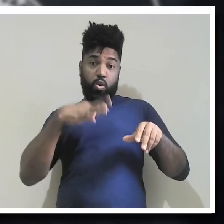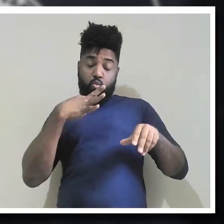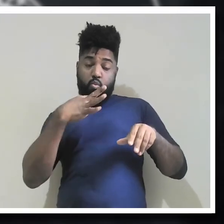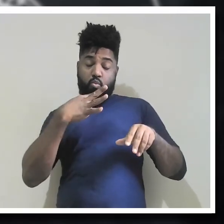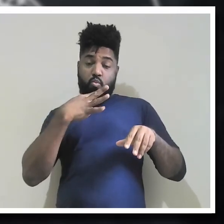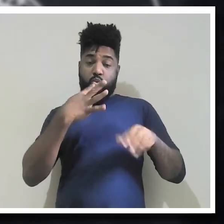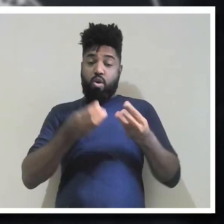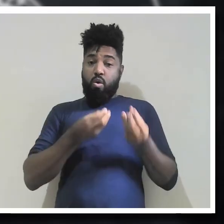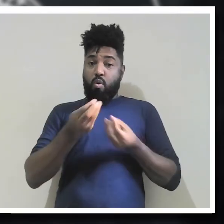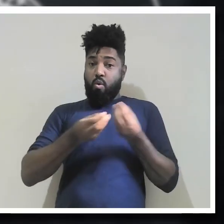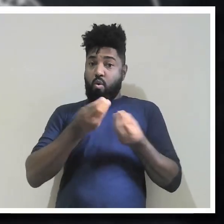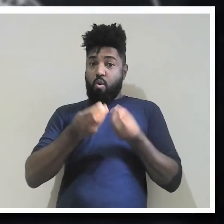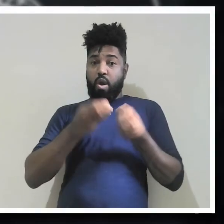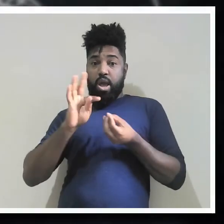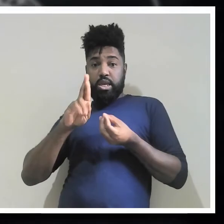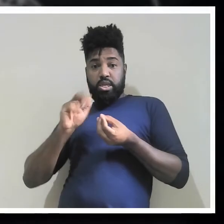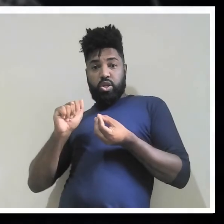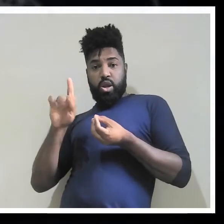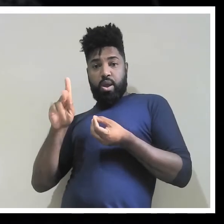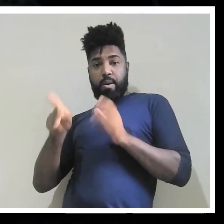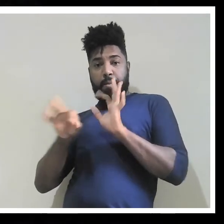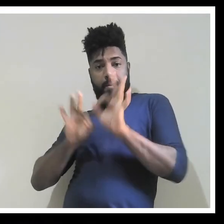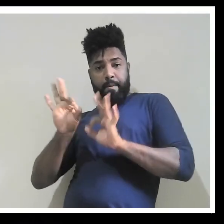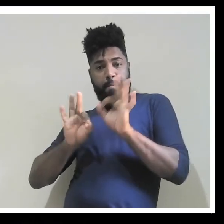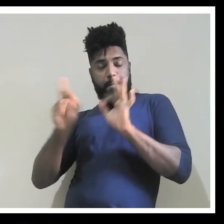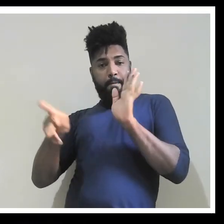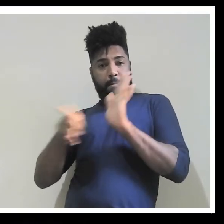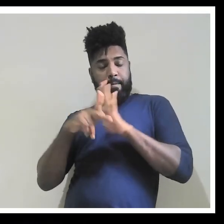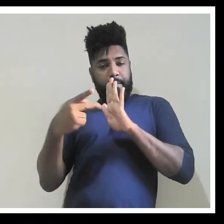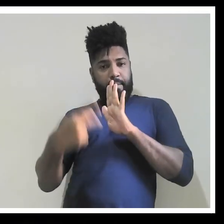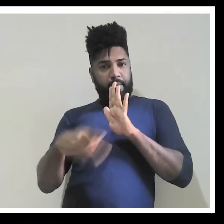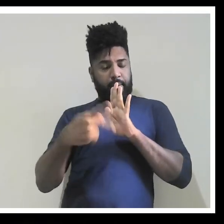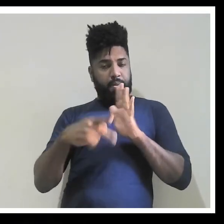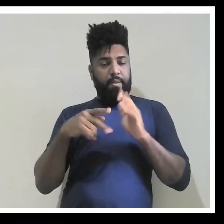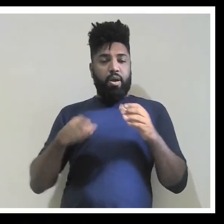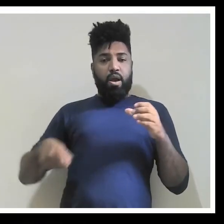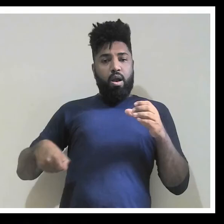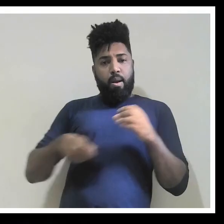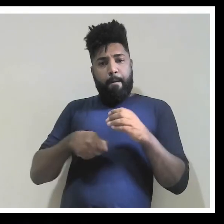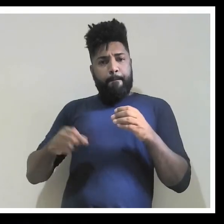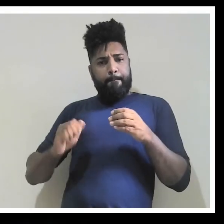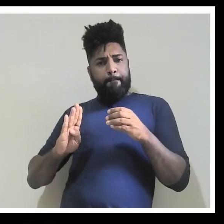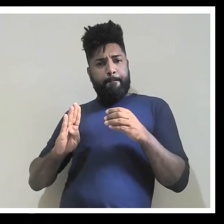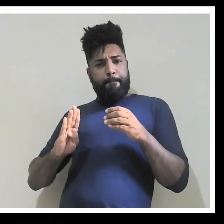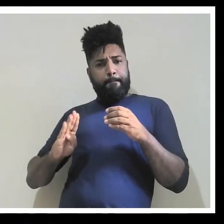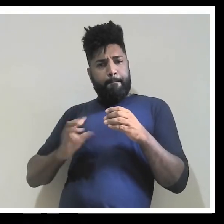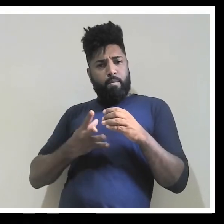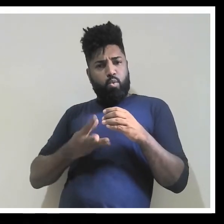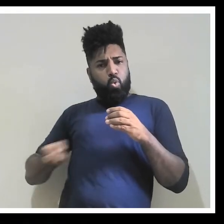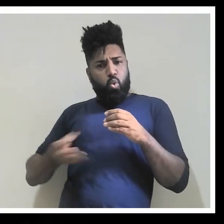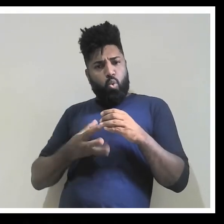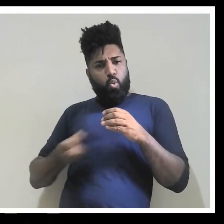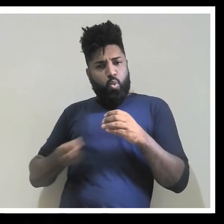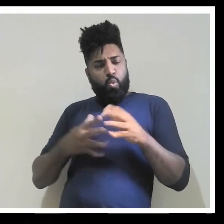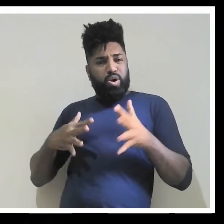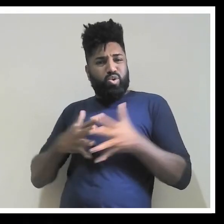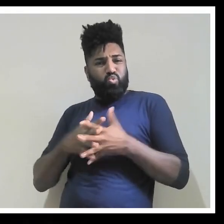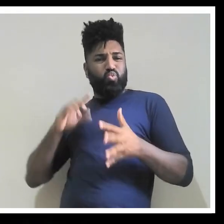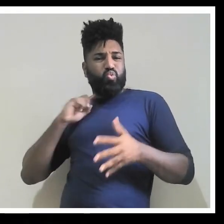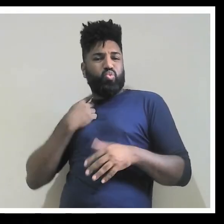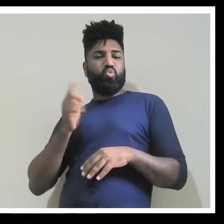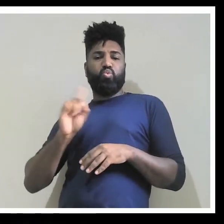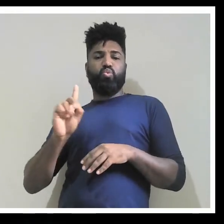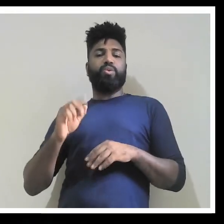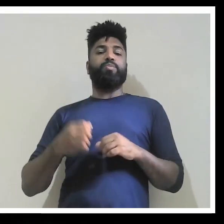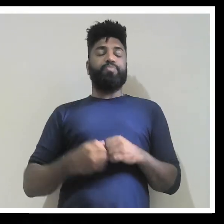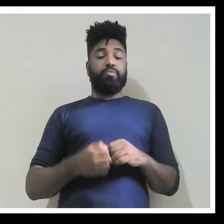trap específico para não poder contaminar a sua bomba de vácuo. Eu estou te mostrando aqui a filtração de apenas uma parte do material aqui, até porque o